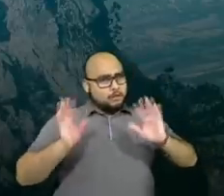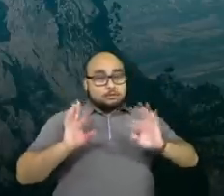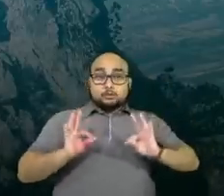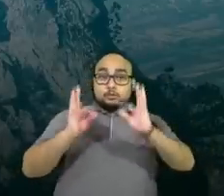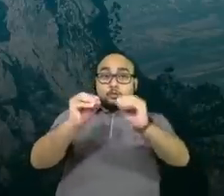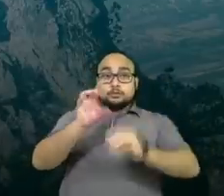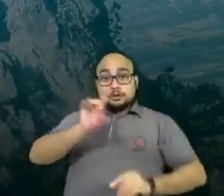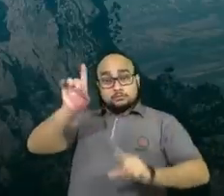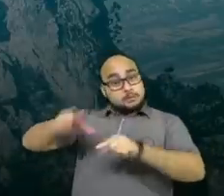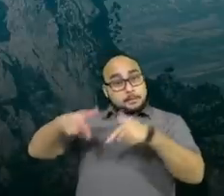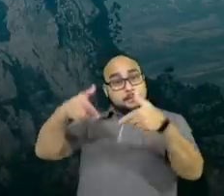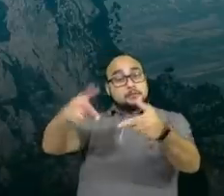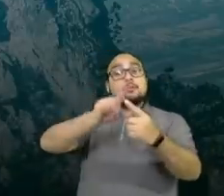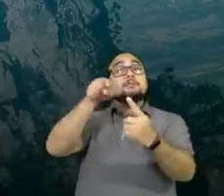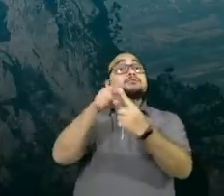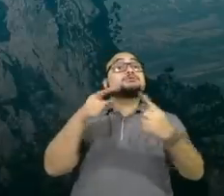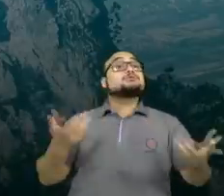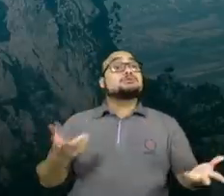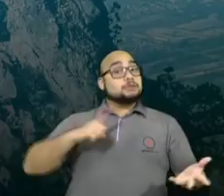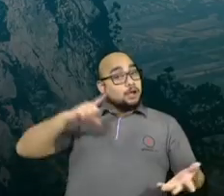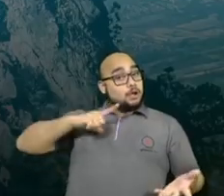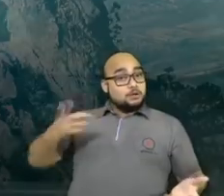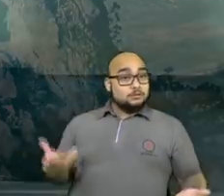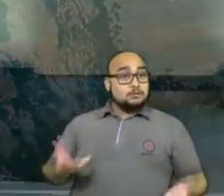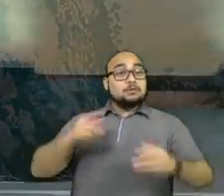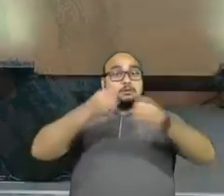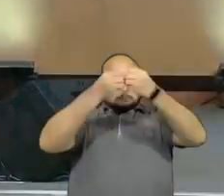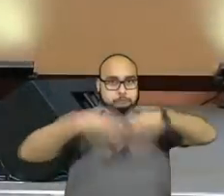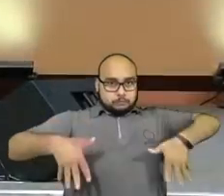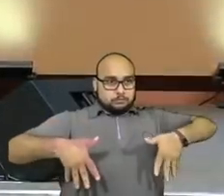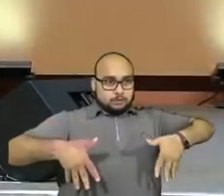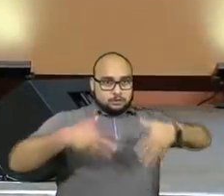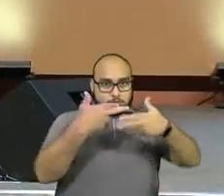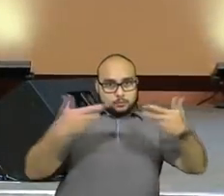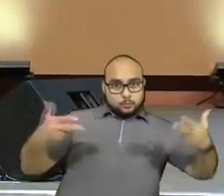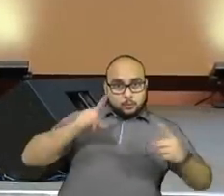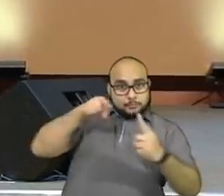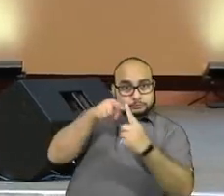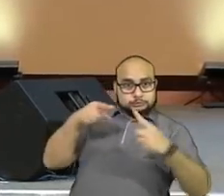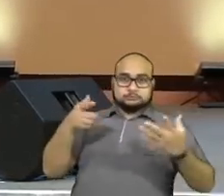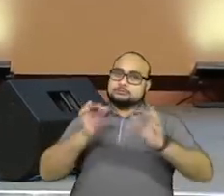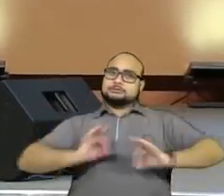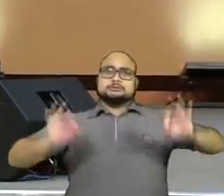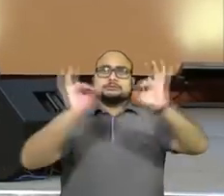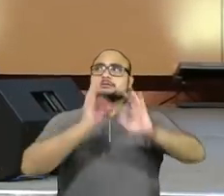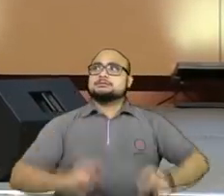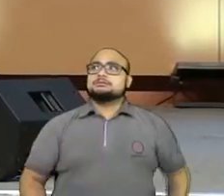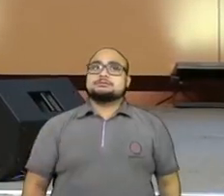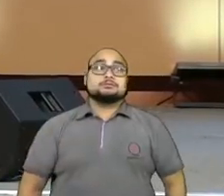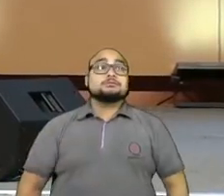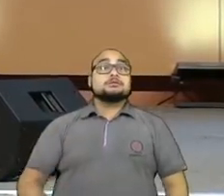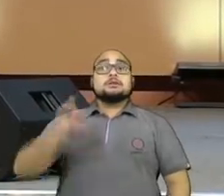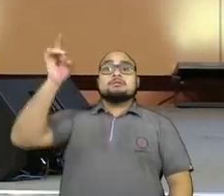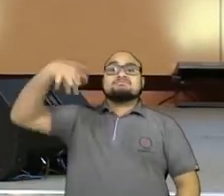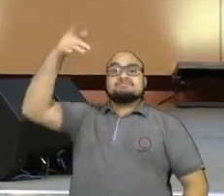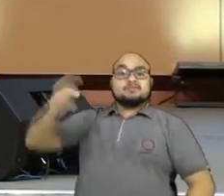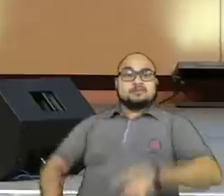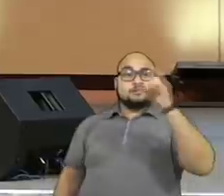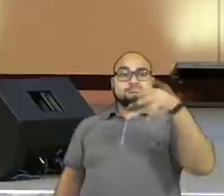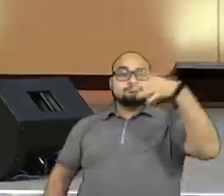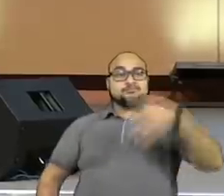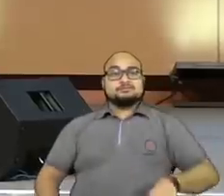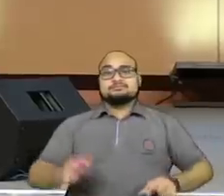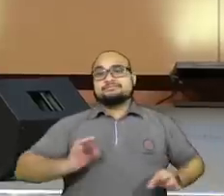propósito. Deus não desperdiça nada. Deus não joga fora nada, Deus